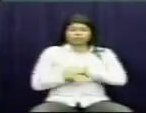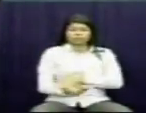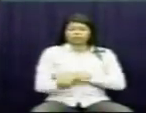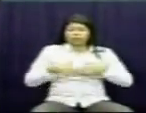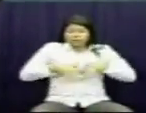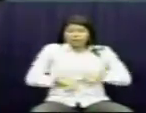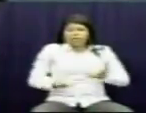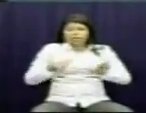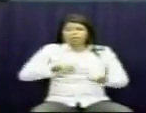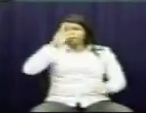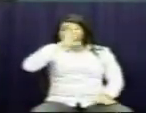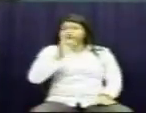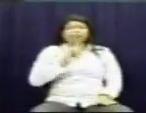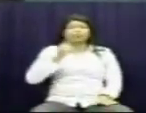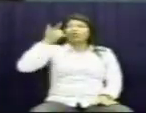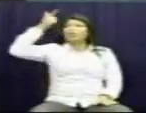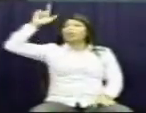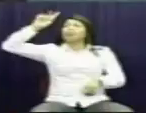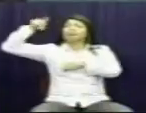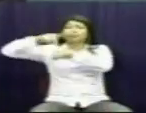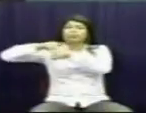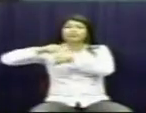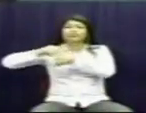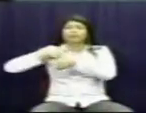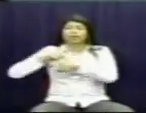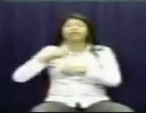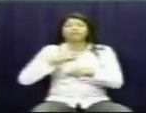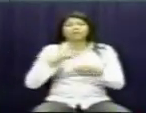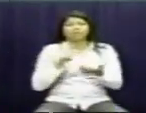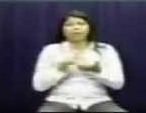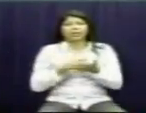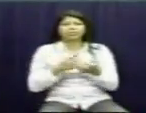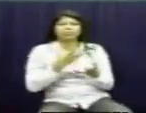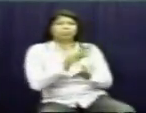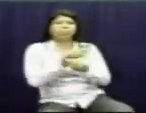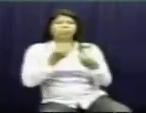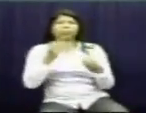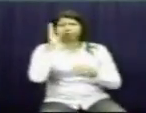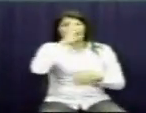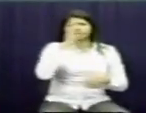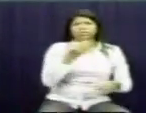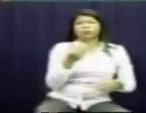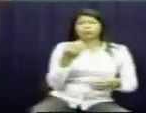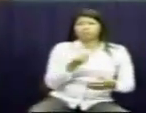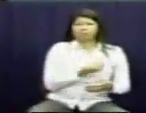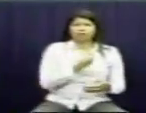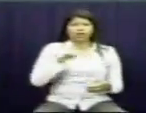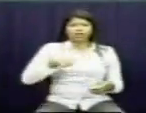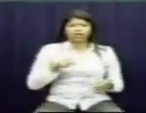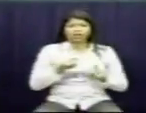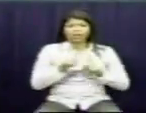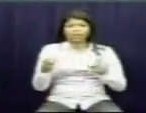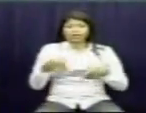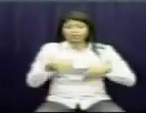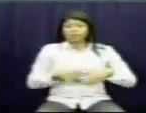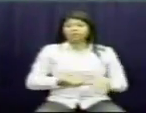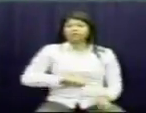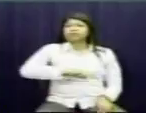diplomas estrangeiros. Porque muitos são brasileiros que estão lá, mas são diplomas estrangeiros. Nenhum